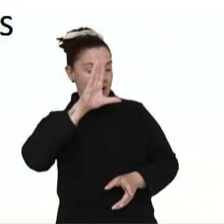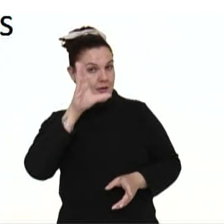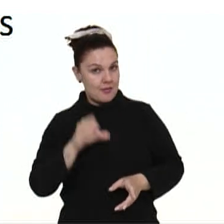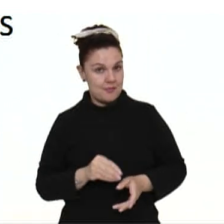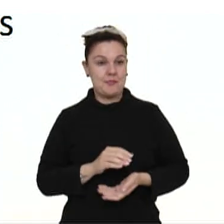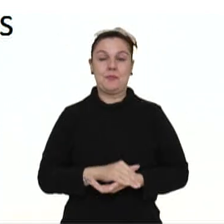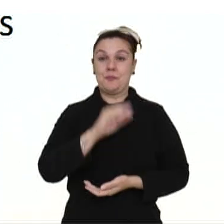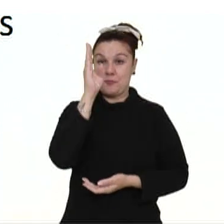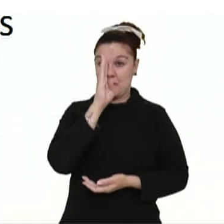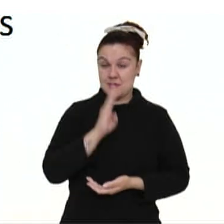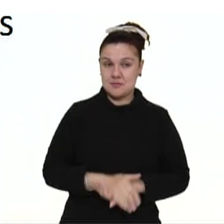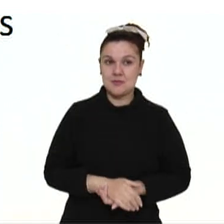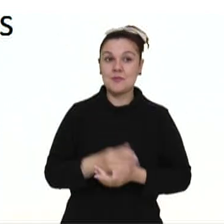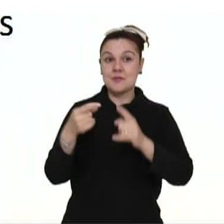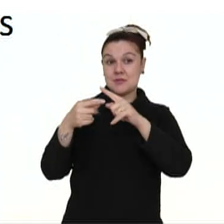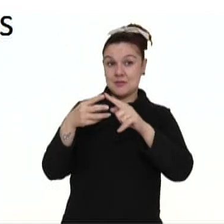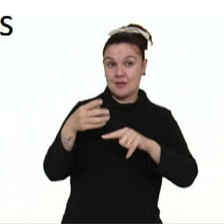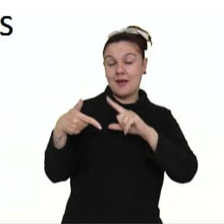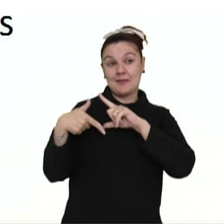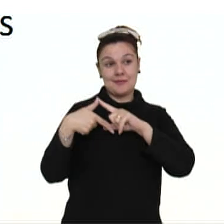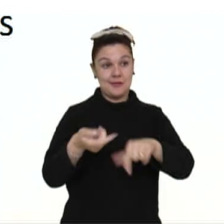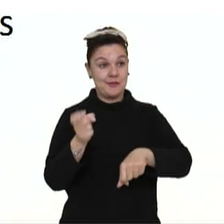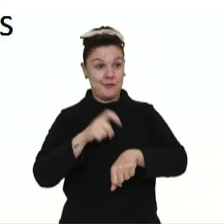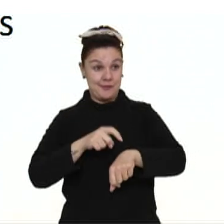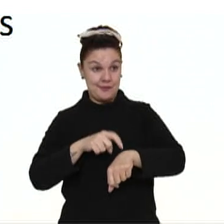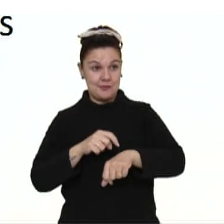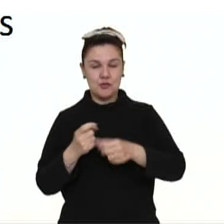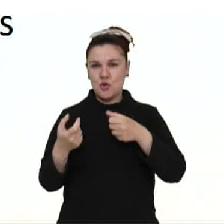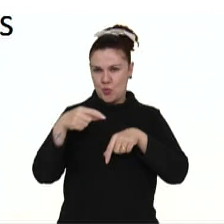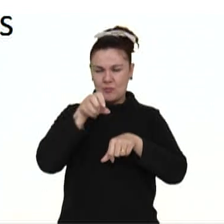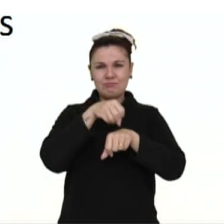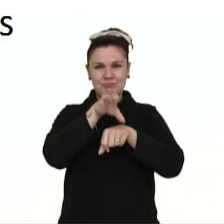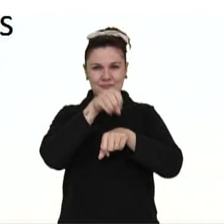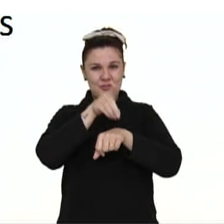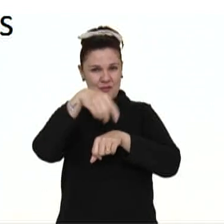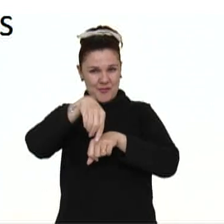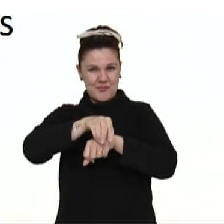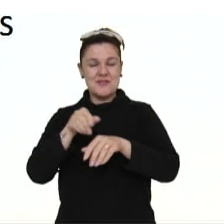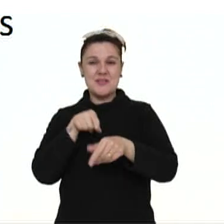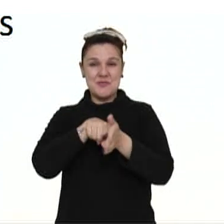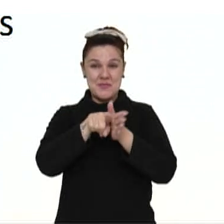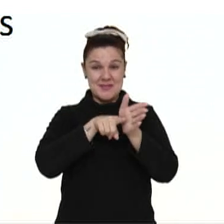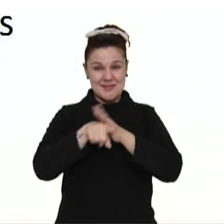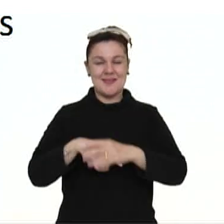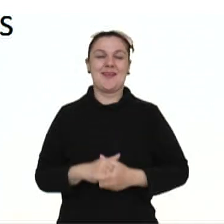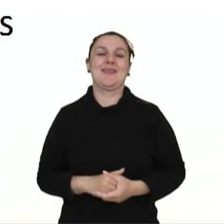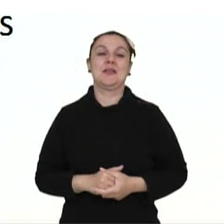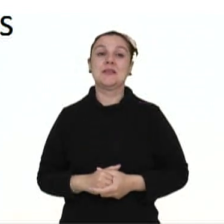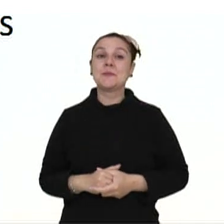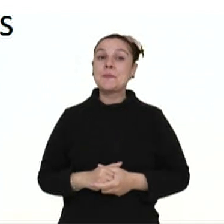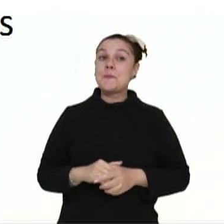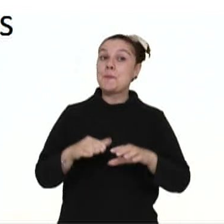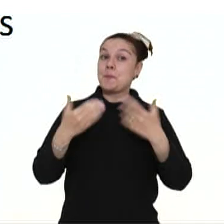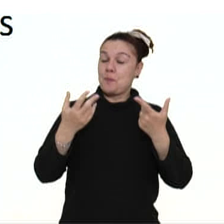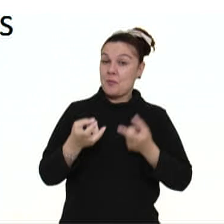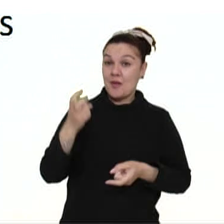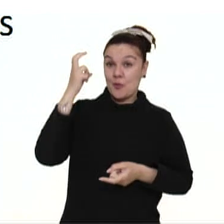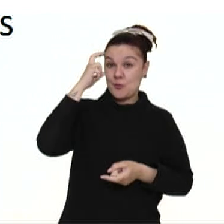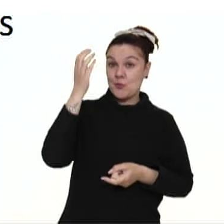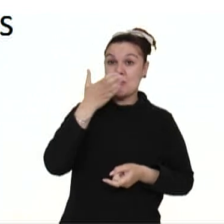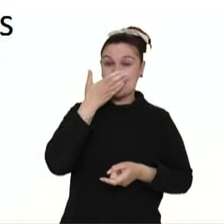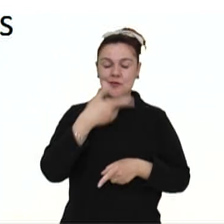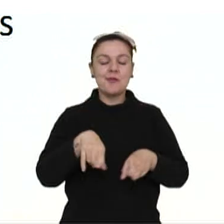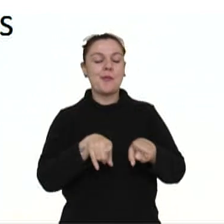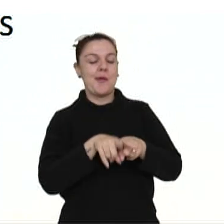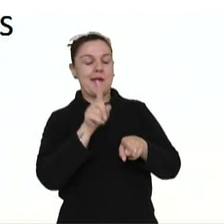elas. Sobre cada tradição não vai dar tempo, mas eu super recomendo que vocês pesquisem. Assim como a cultura indígena, a